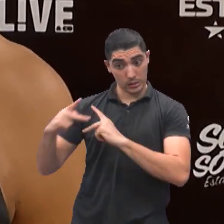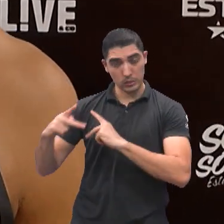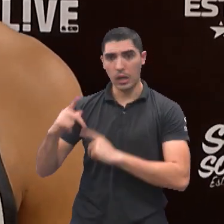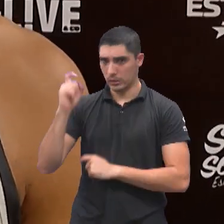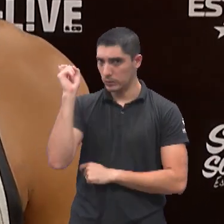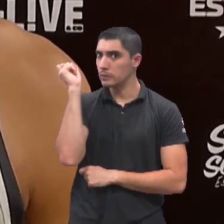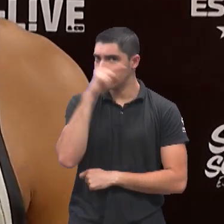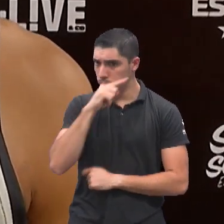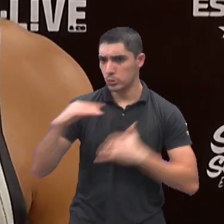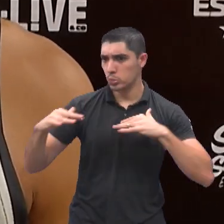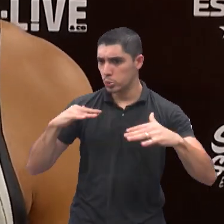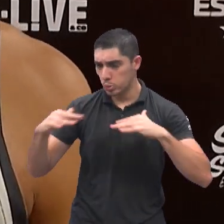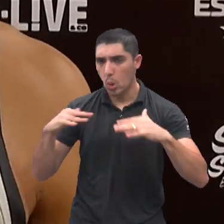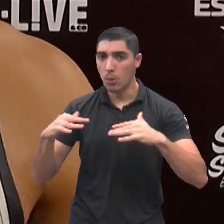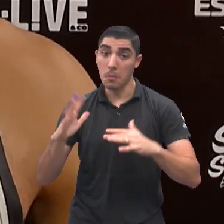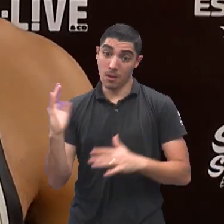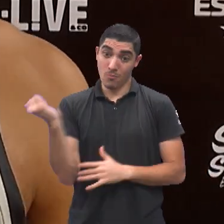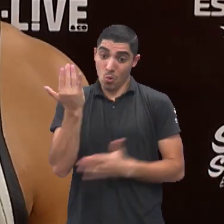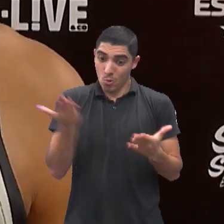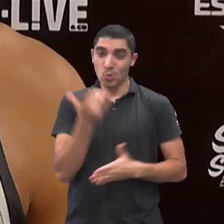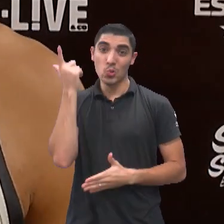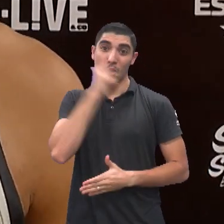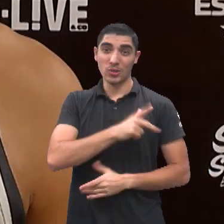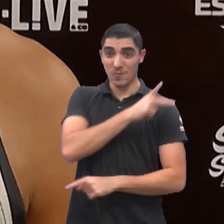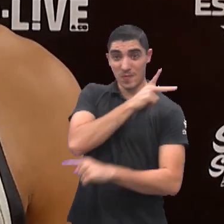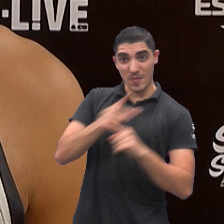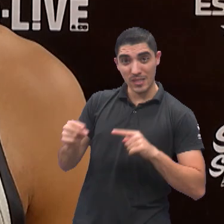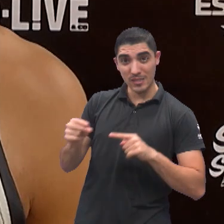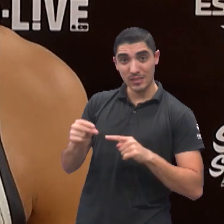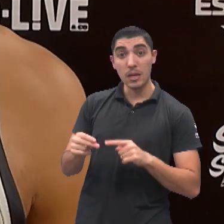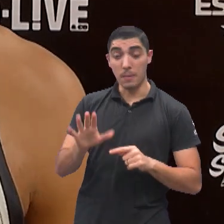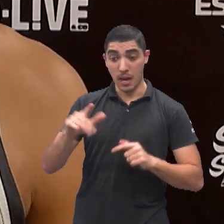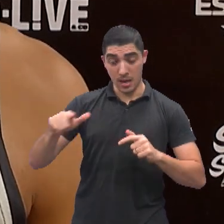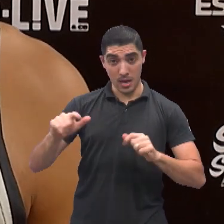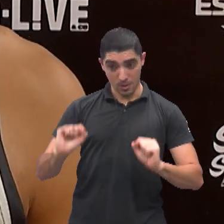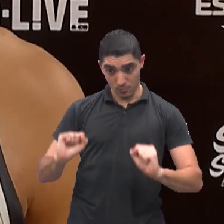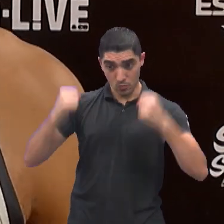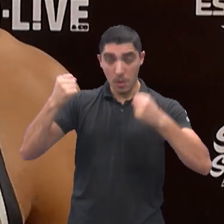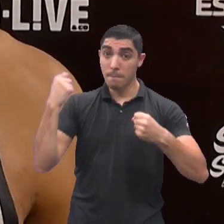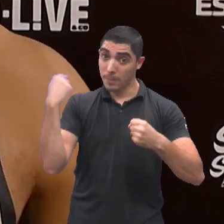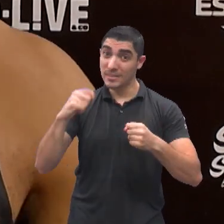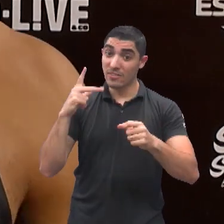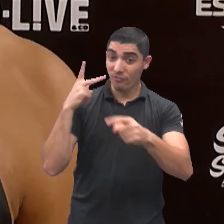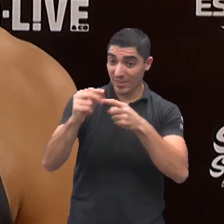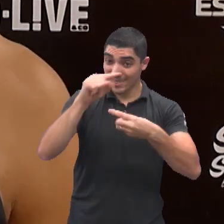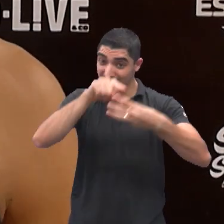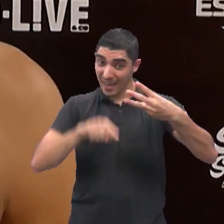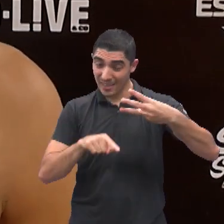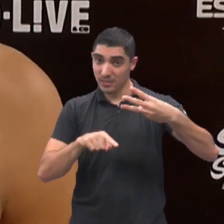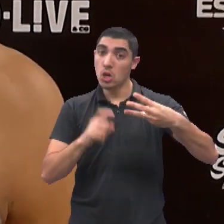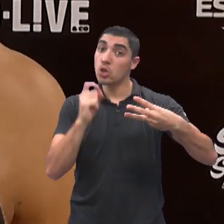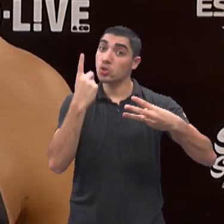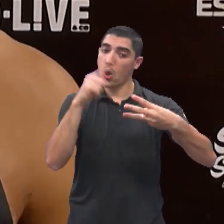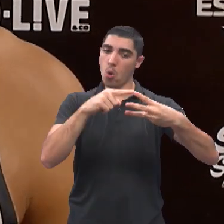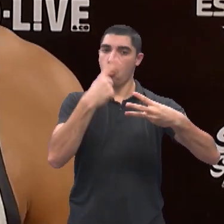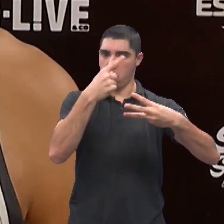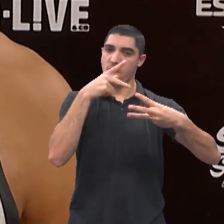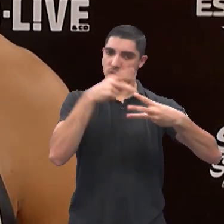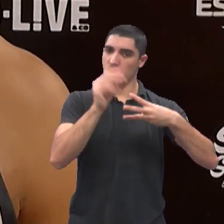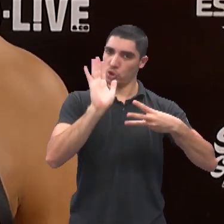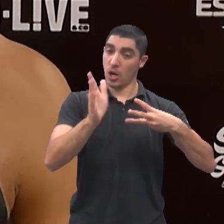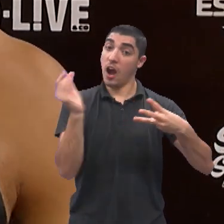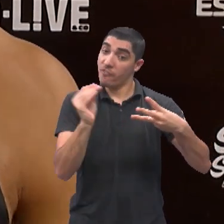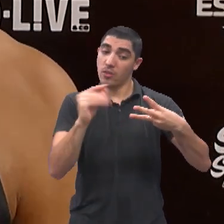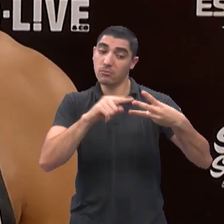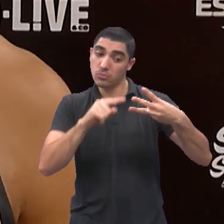José, mas playoffs a gente precisa ganhar 3 jogos, né? Então a gente só ganhou 1. Tem mais 2 jogos para vencer e tentar sair com a classificação,